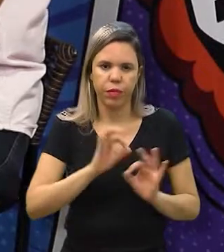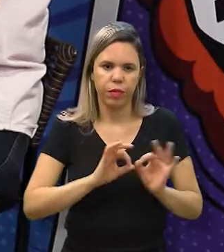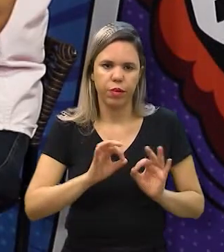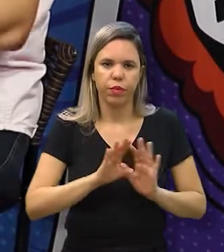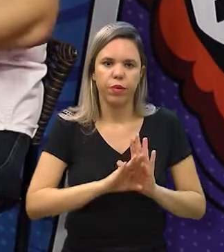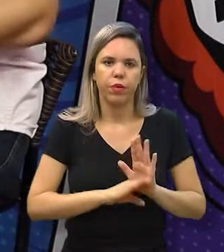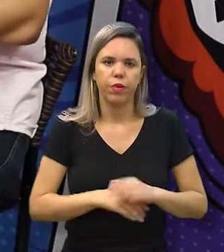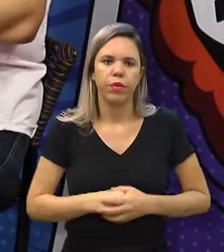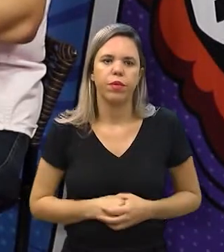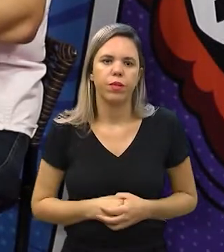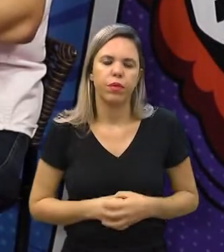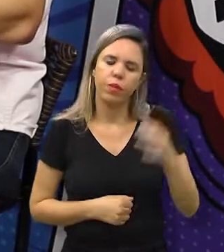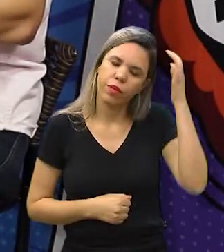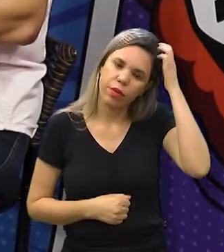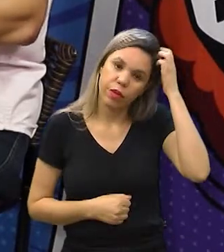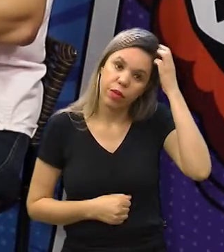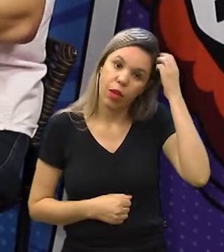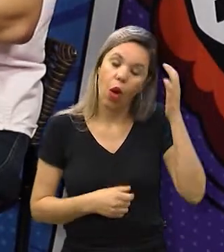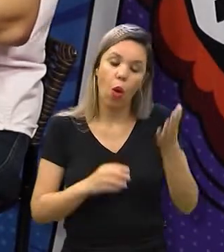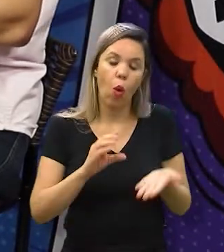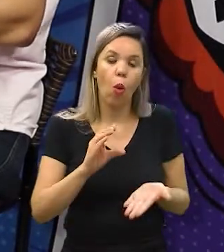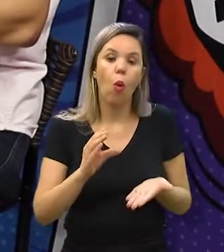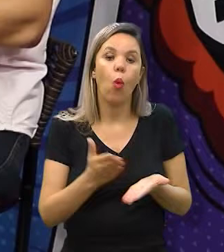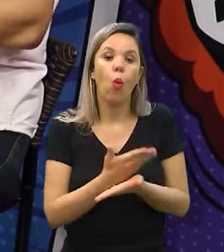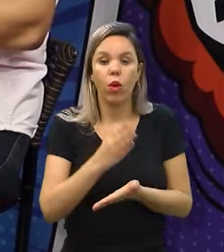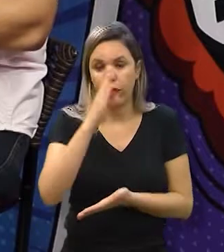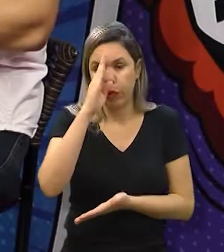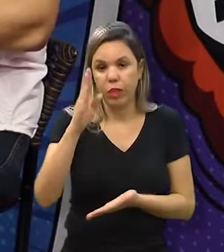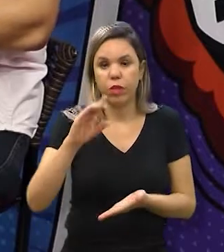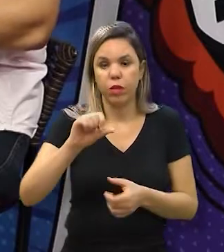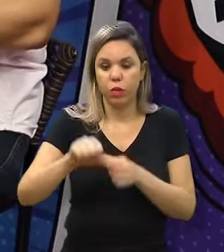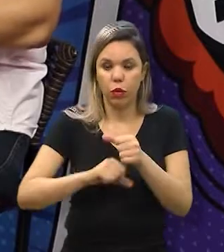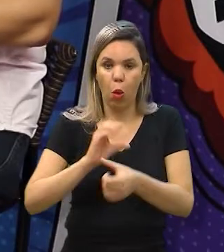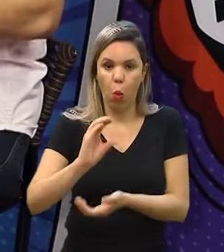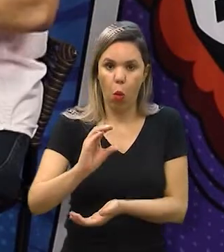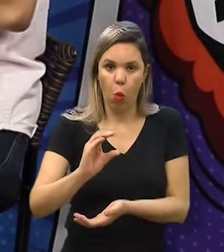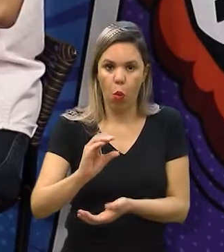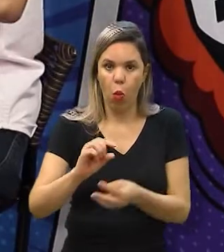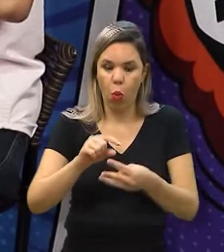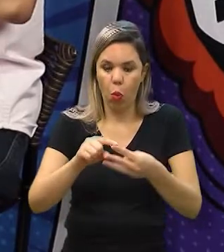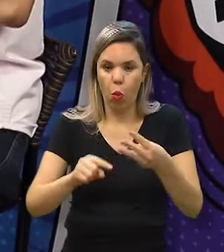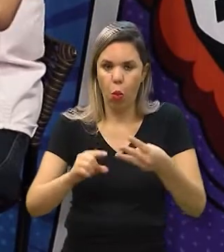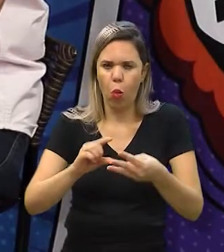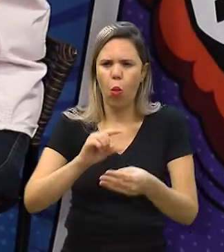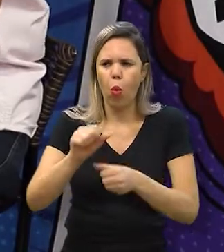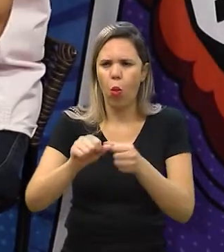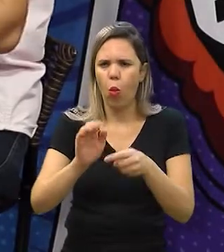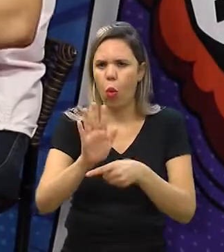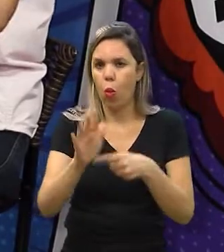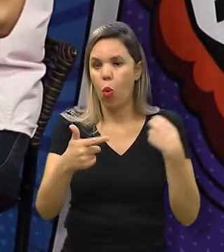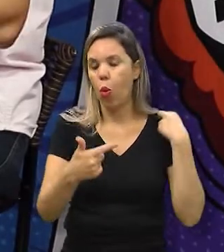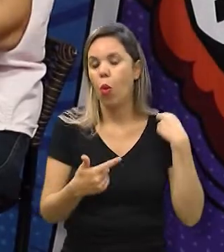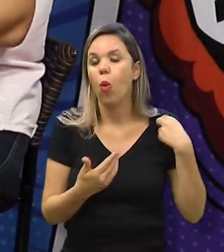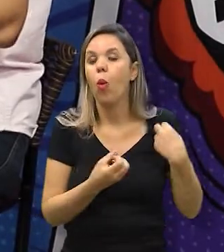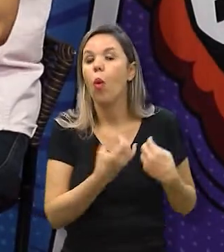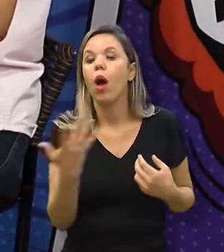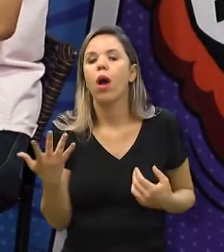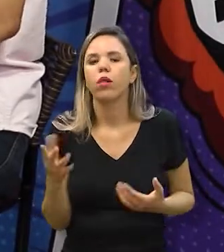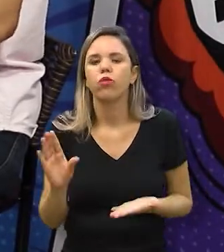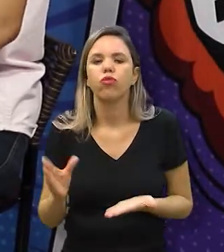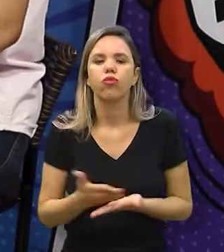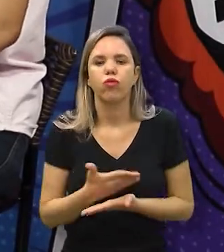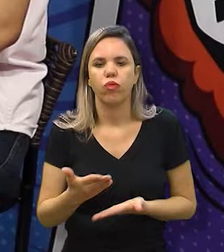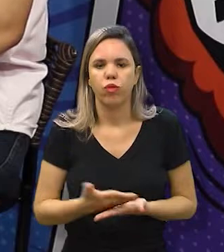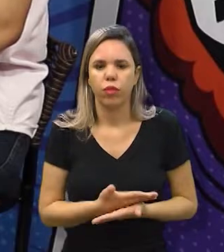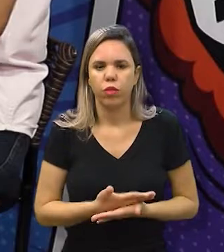tem um planejamento para Vikadas? Eu vou transformar ele numa trilogia, numa série, numa saga. E